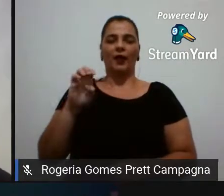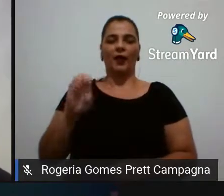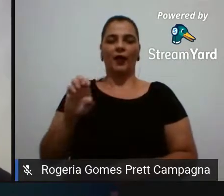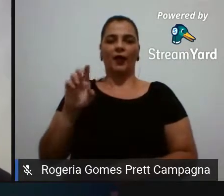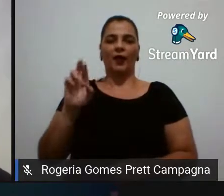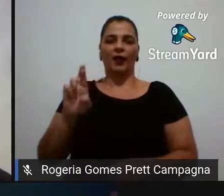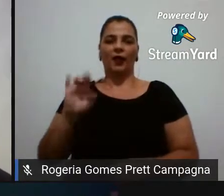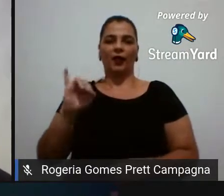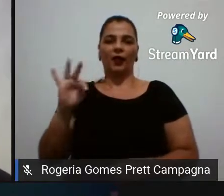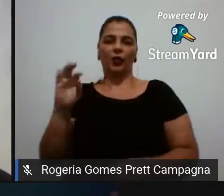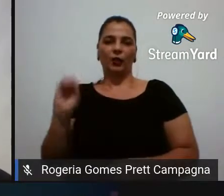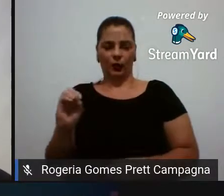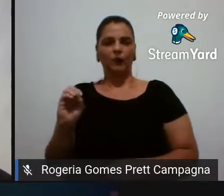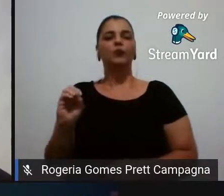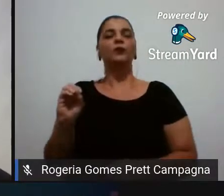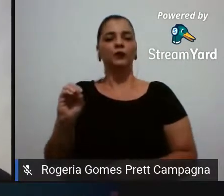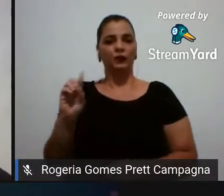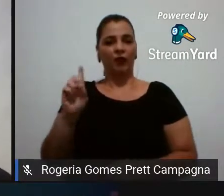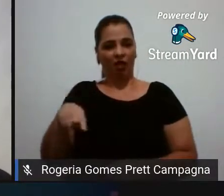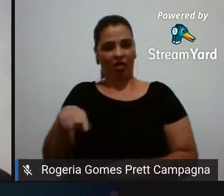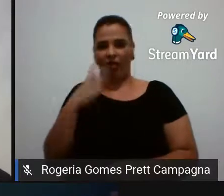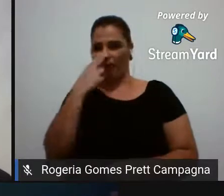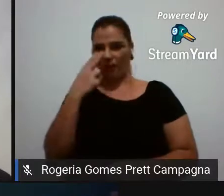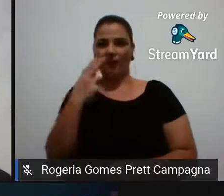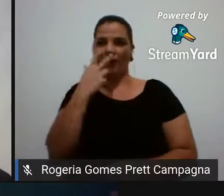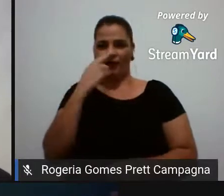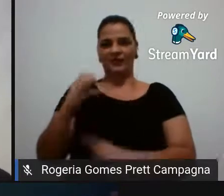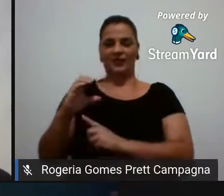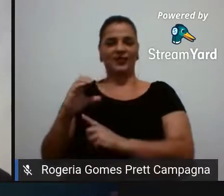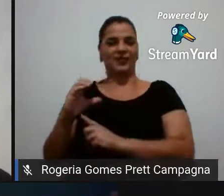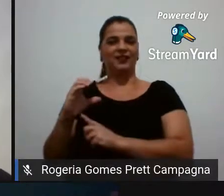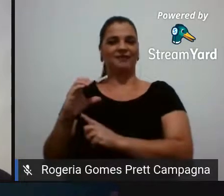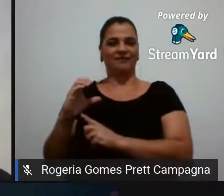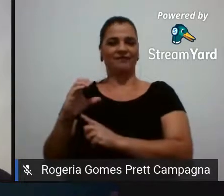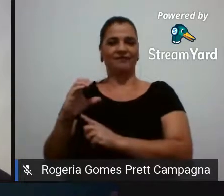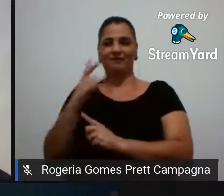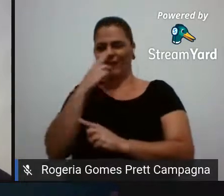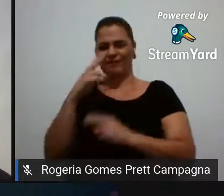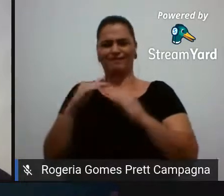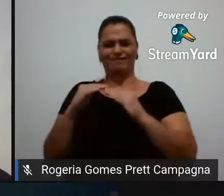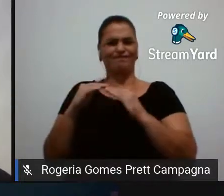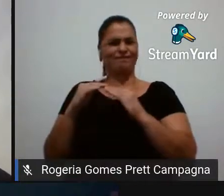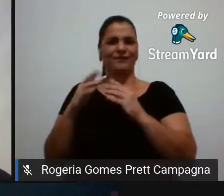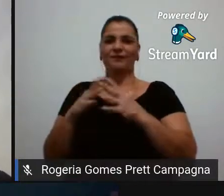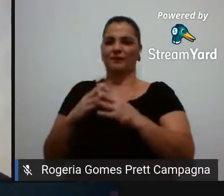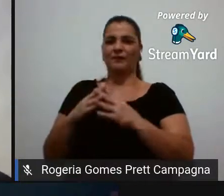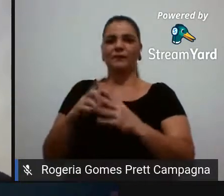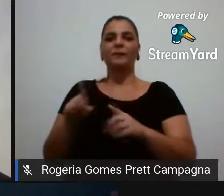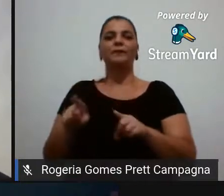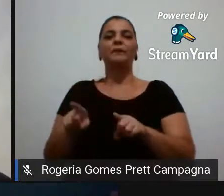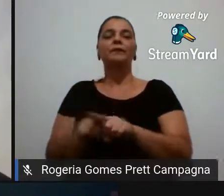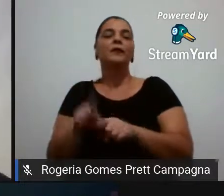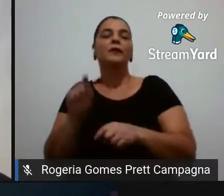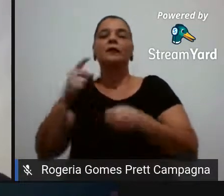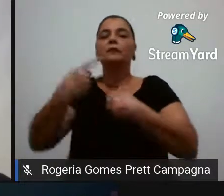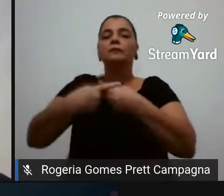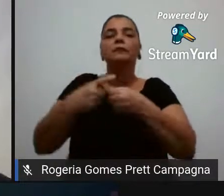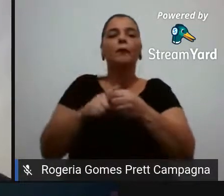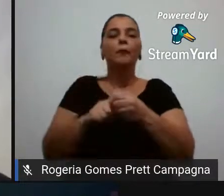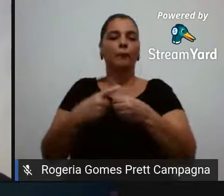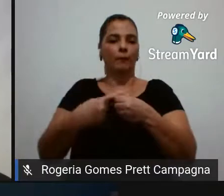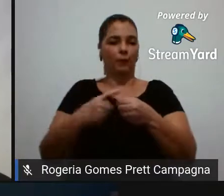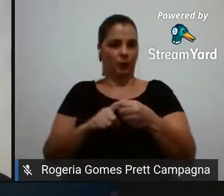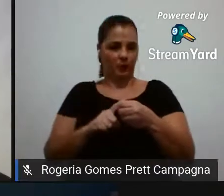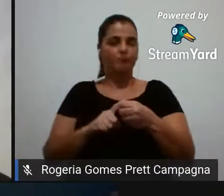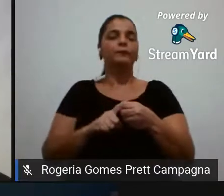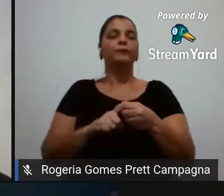no meio é para fazer tropeçar qualquer um que lê o sobrenome, da Marcondes de Souza, de Muqui, e